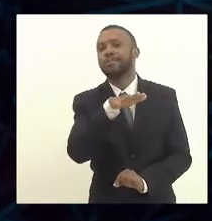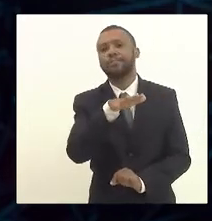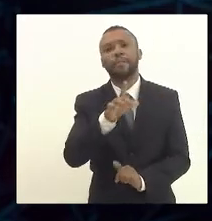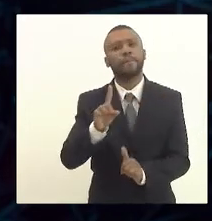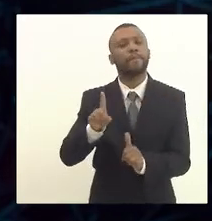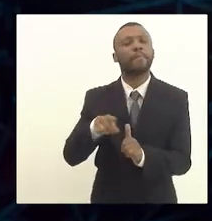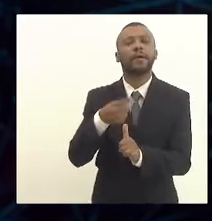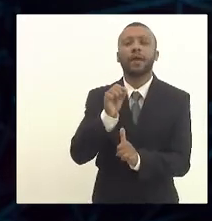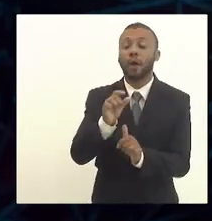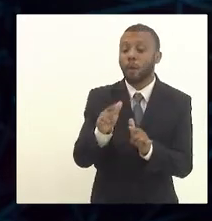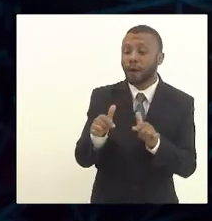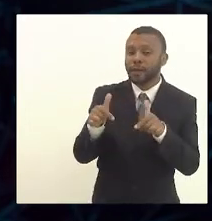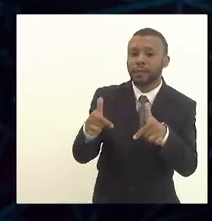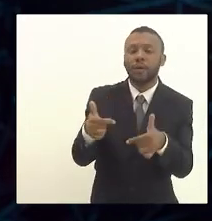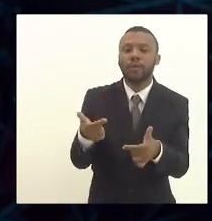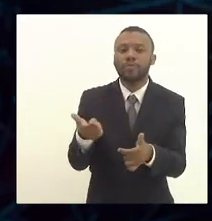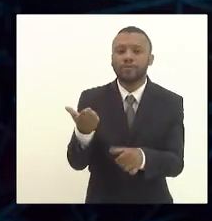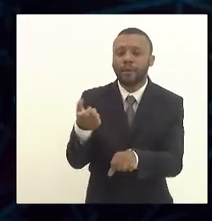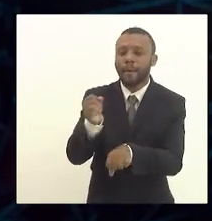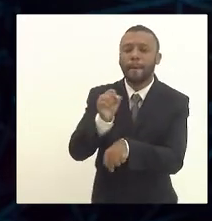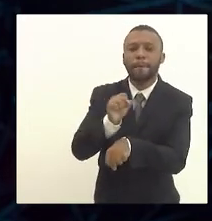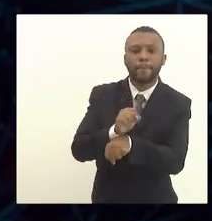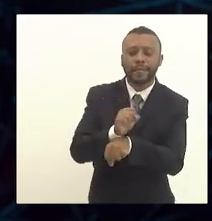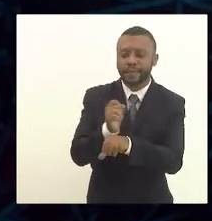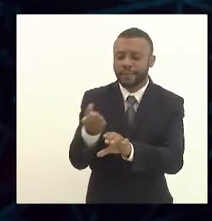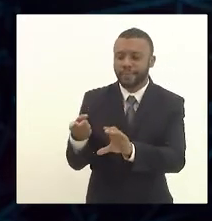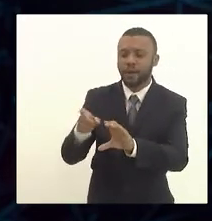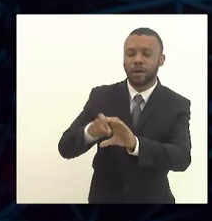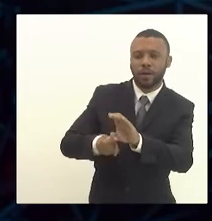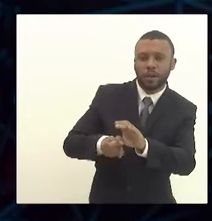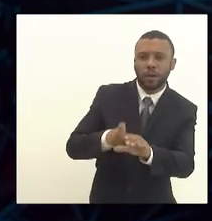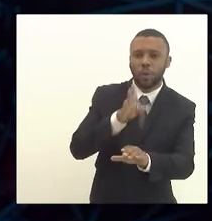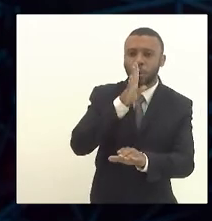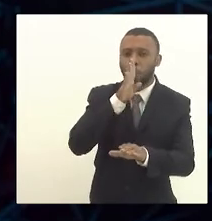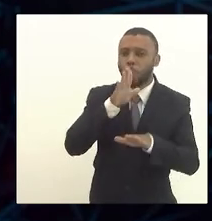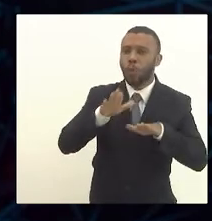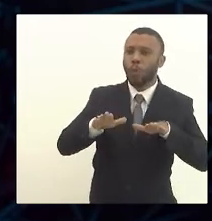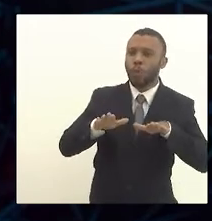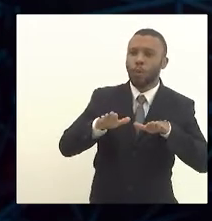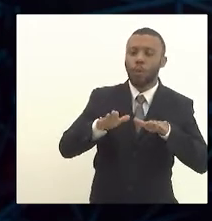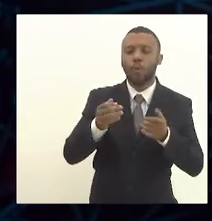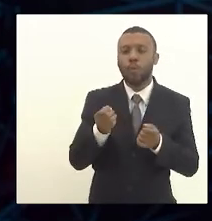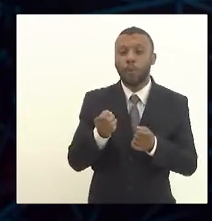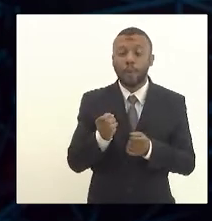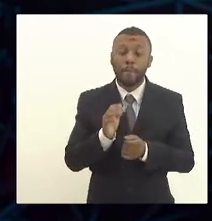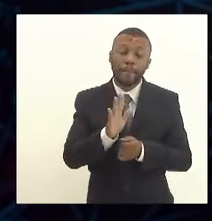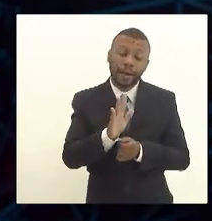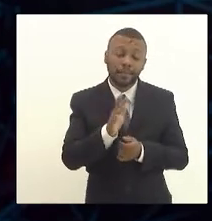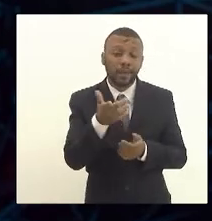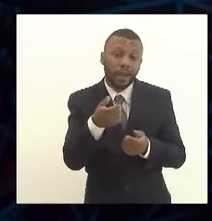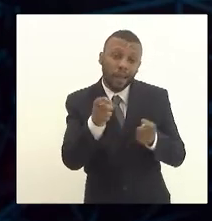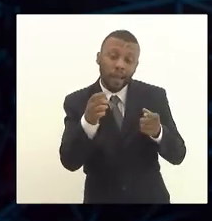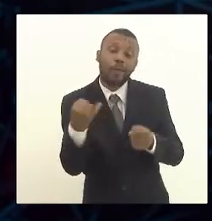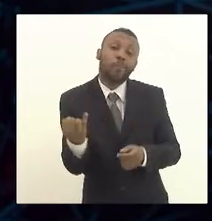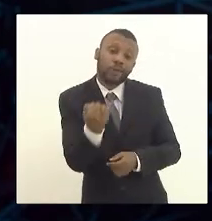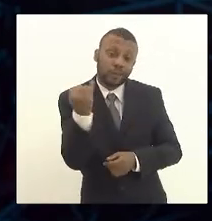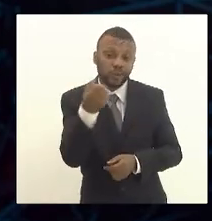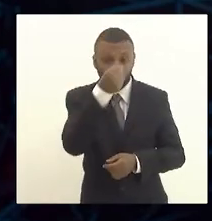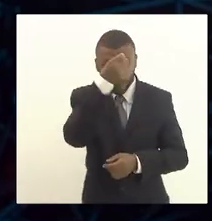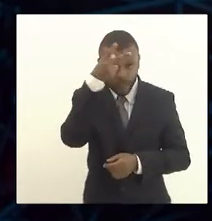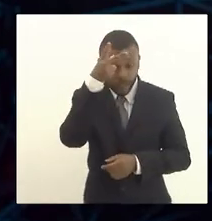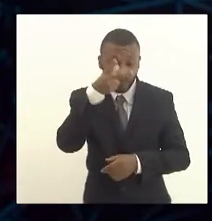passiva, uma postura de espectador, e que nós não vamos focar muito aqui, embora seja legítima também, né? O município ele pode